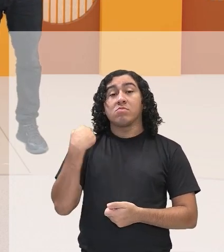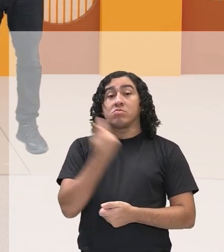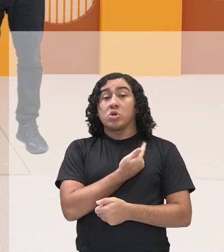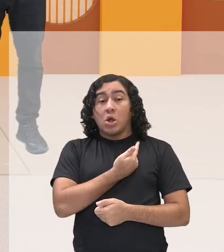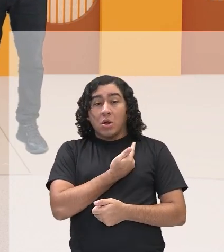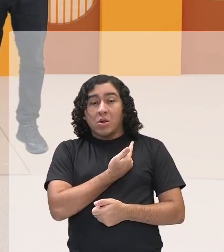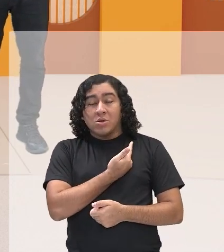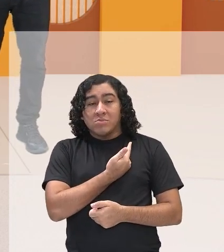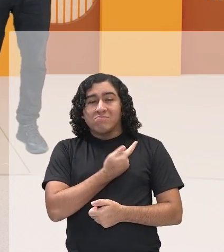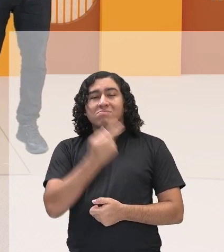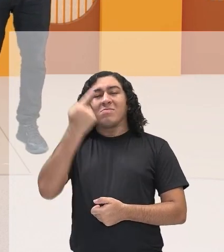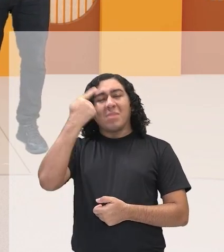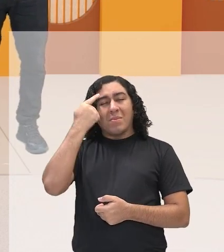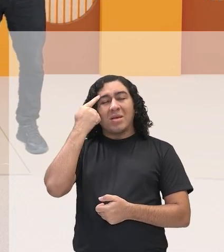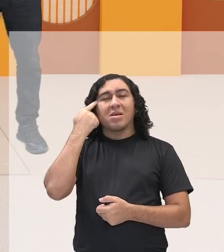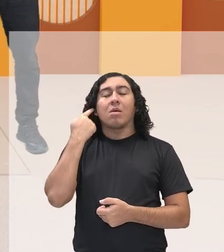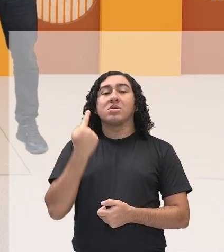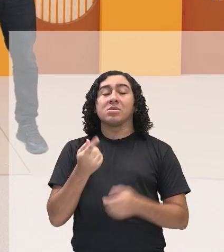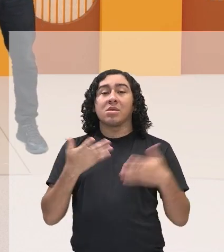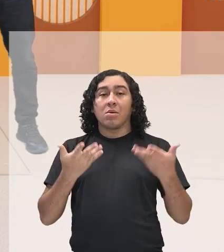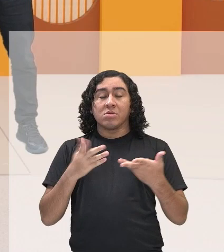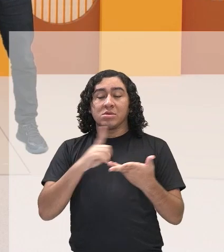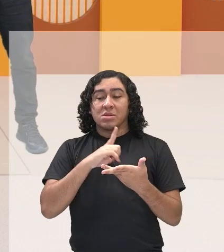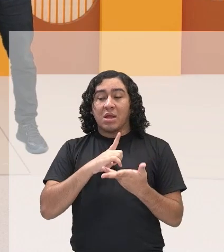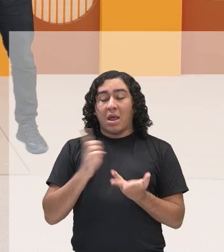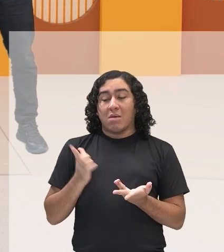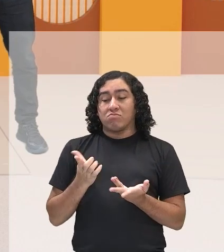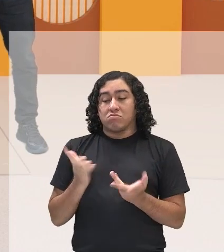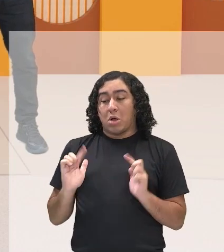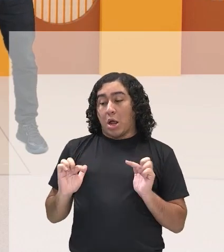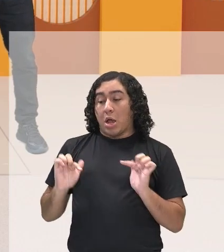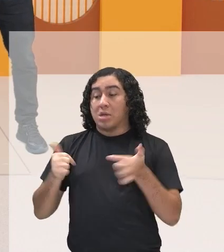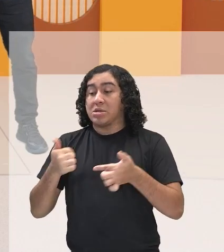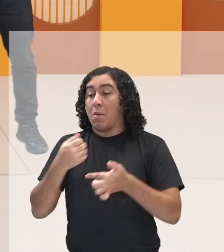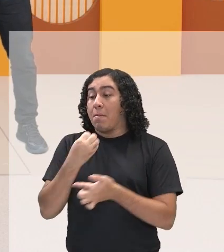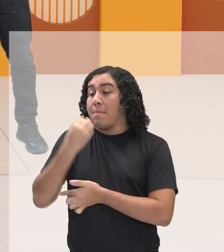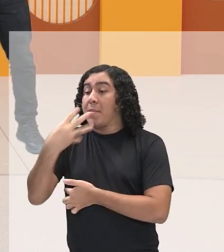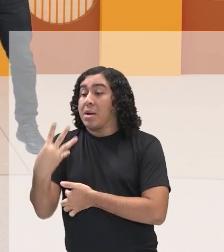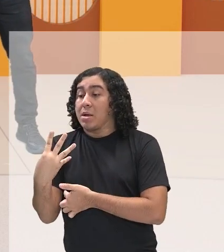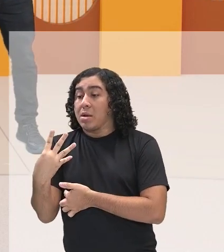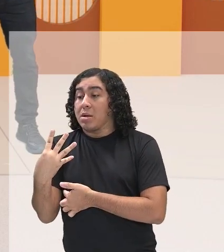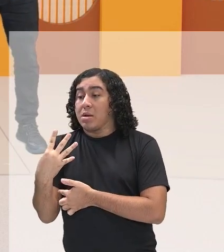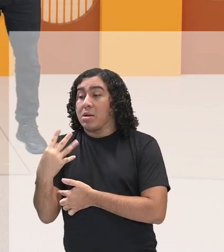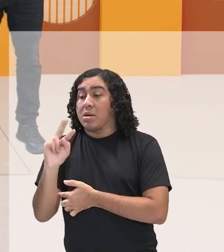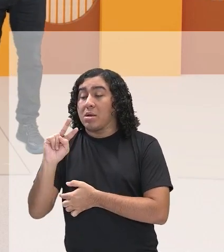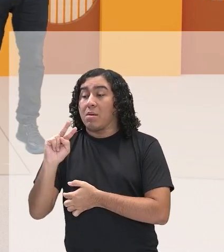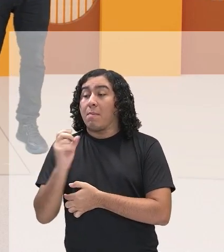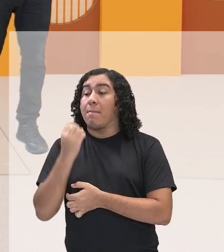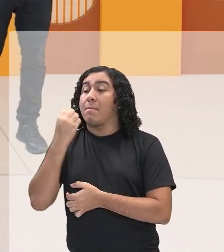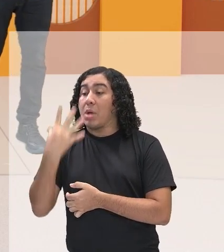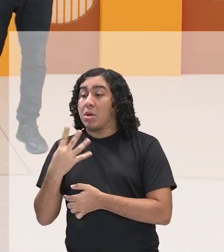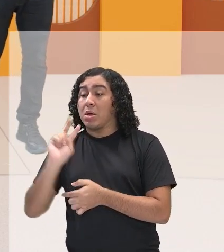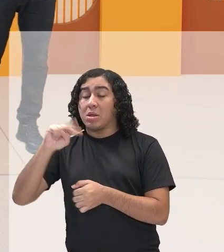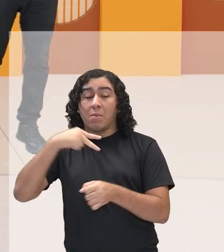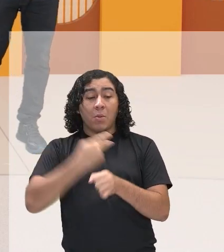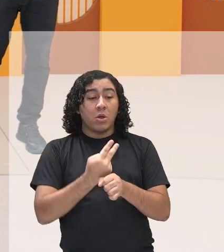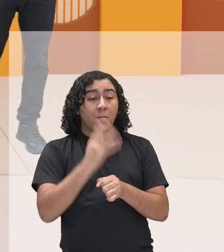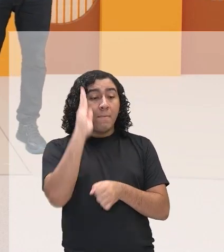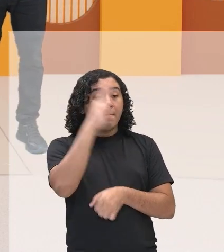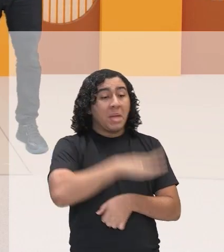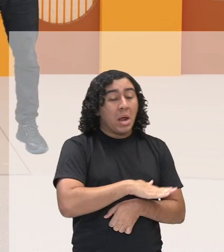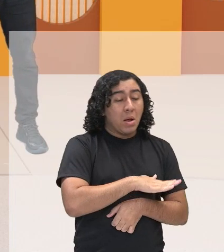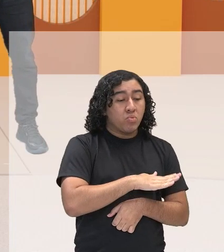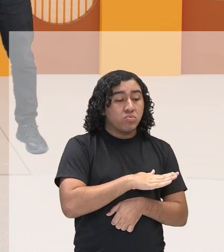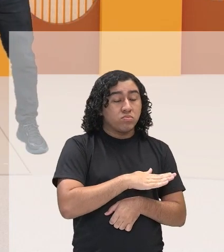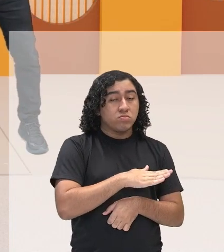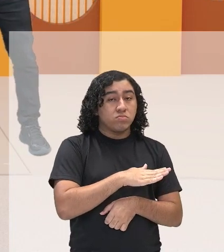carregamos, ora nós vamos agir para o bem, nós vamos seguir a plaquinha do bem, ora nós vamos seguir a plaquinha do mal. E